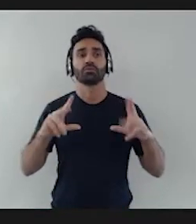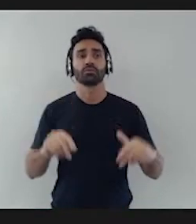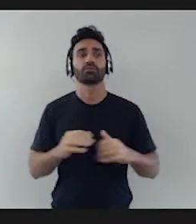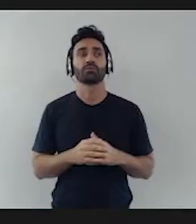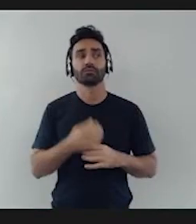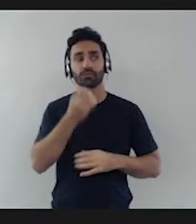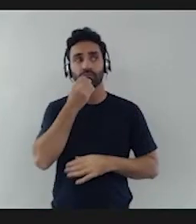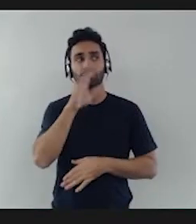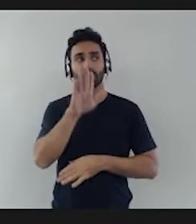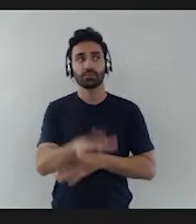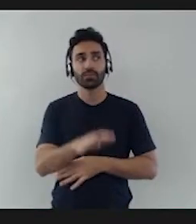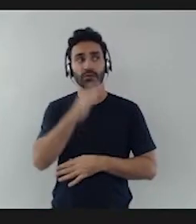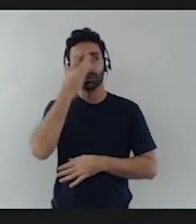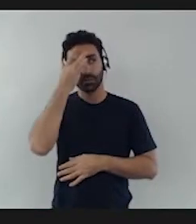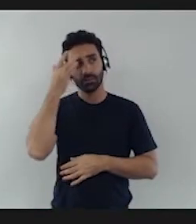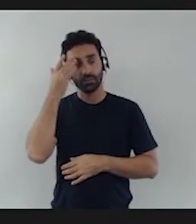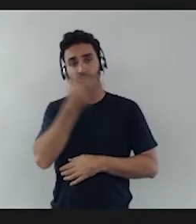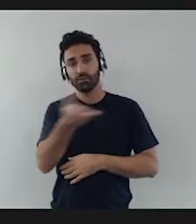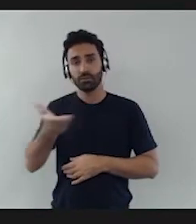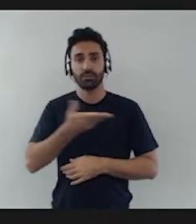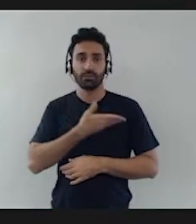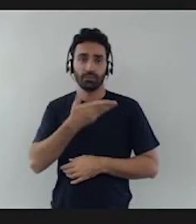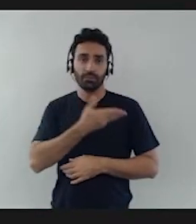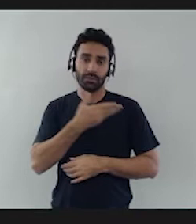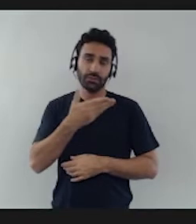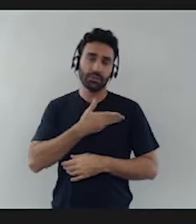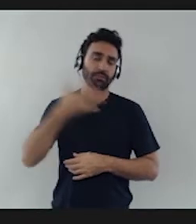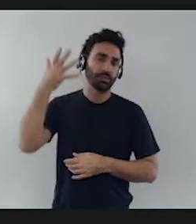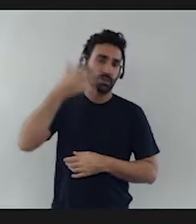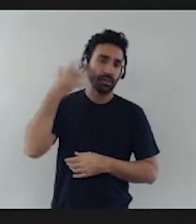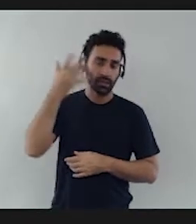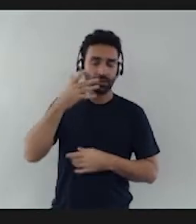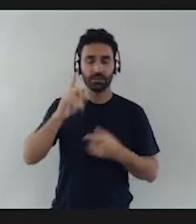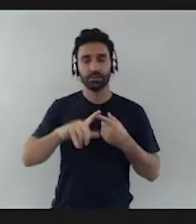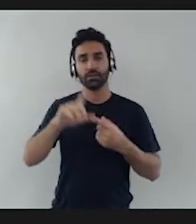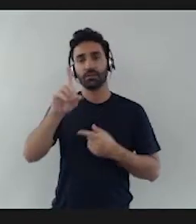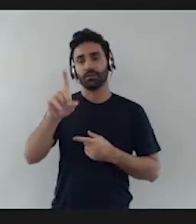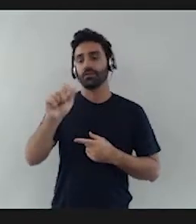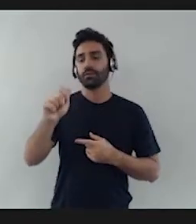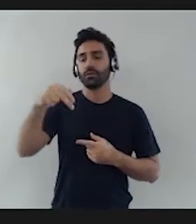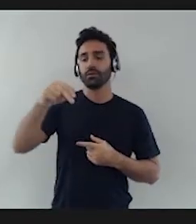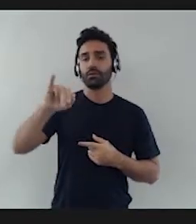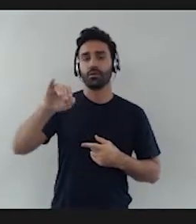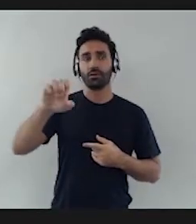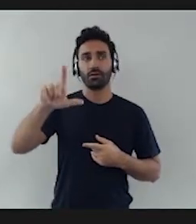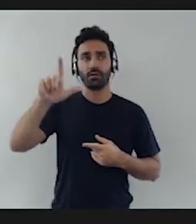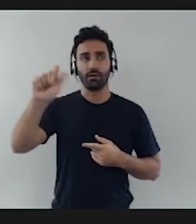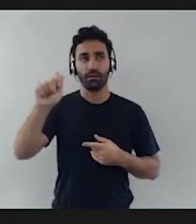Boa tarde aos meus queridos companheiros de painel, Daniela Libório,